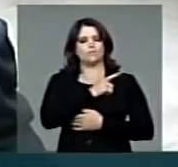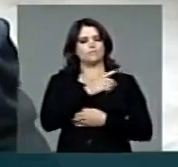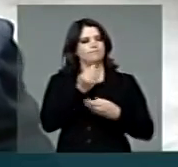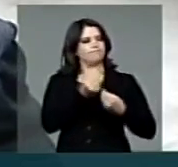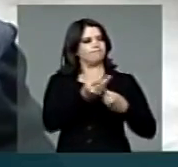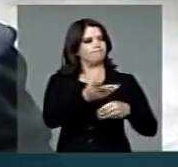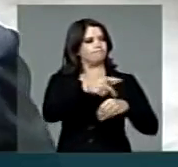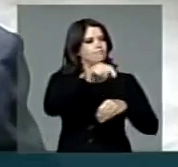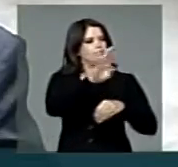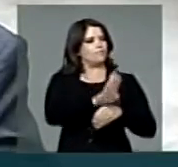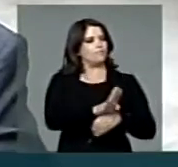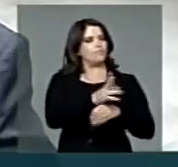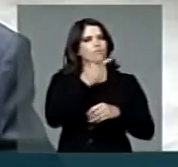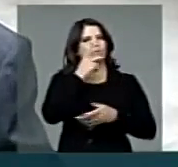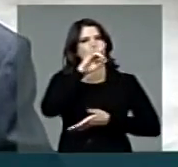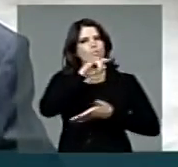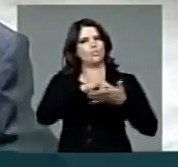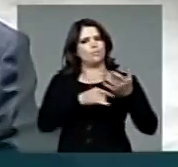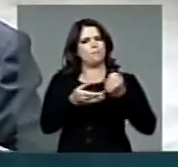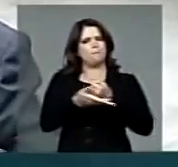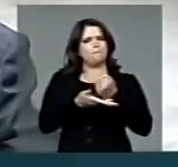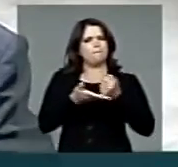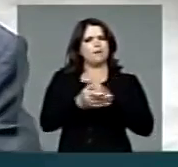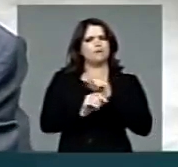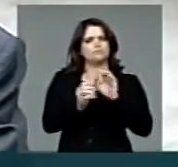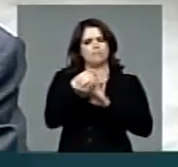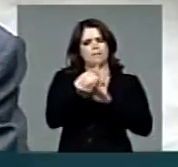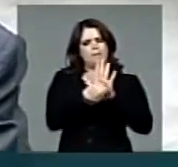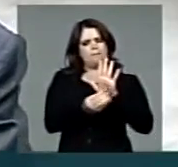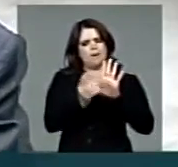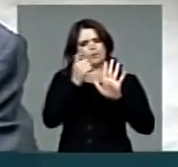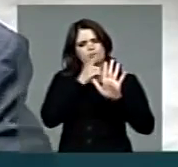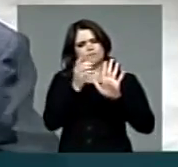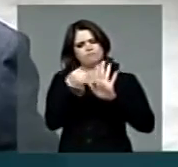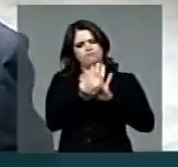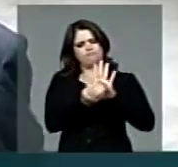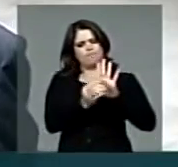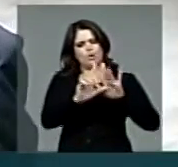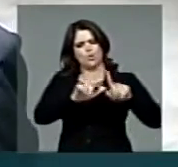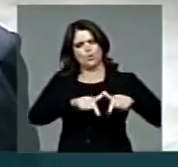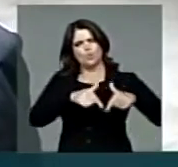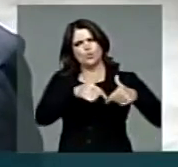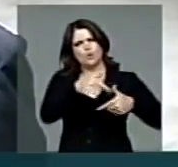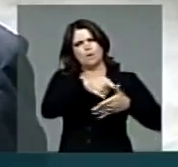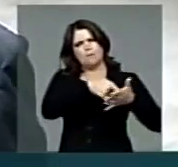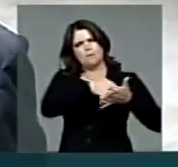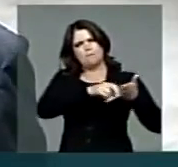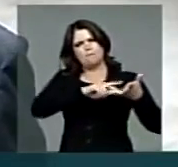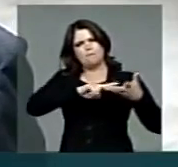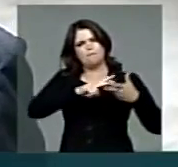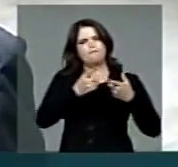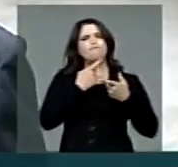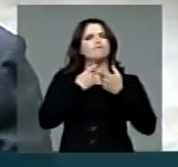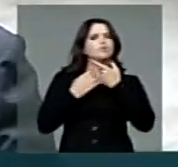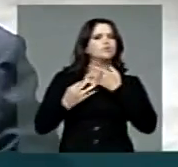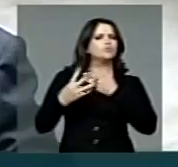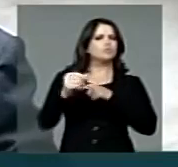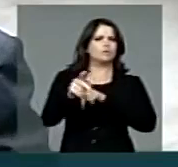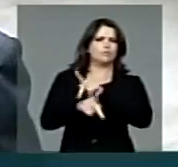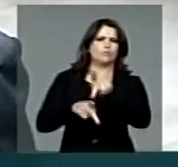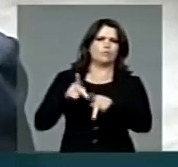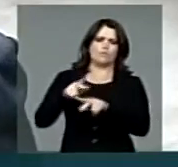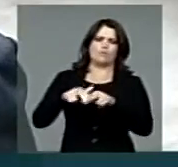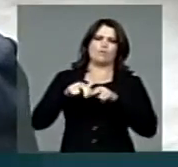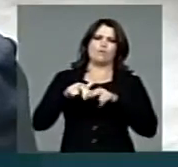país um documento básico onde estivessem consubstanciadas todas as aspirações da comunidade. Por